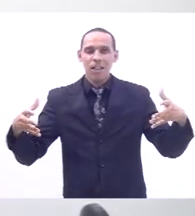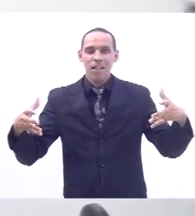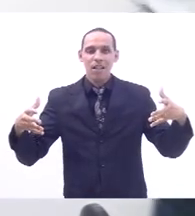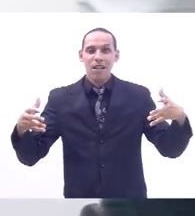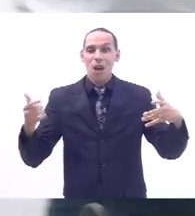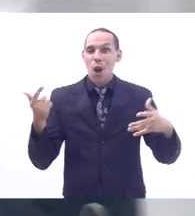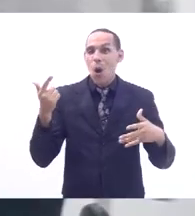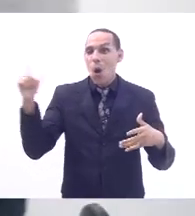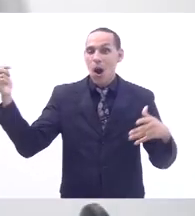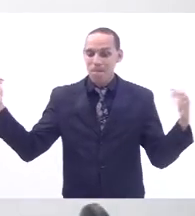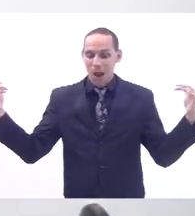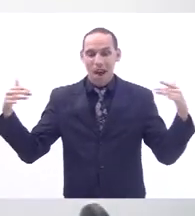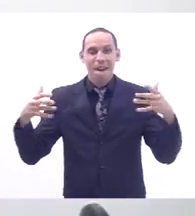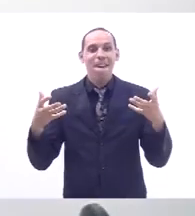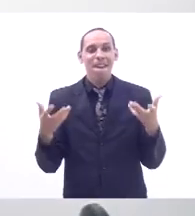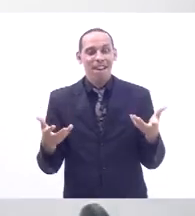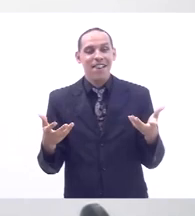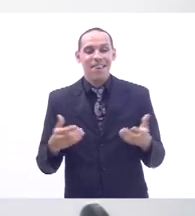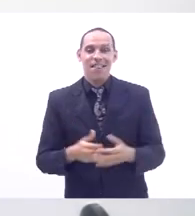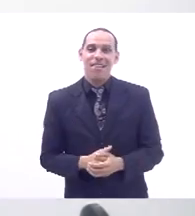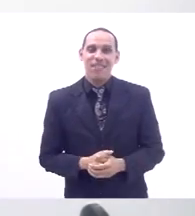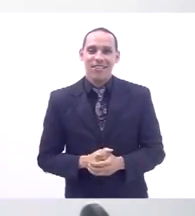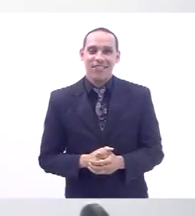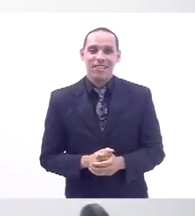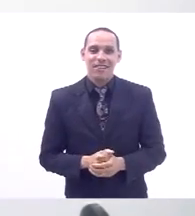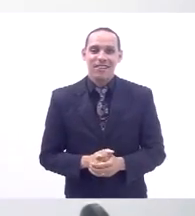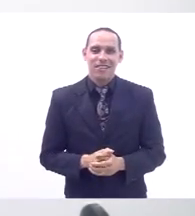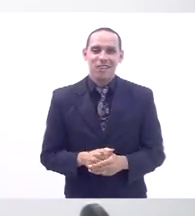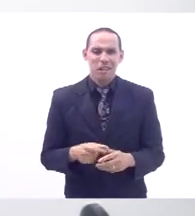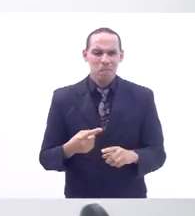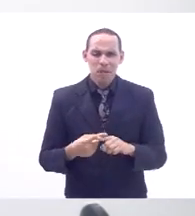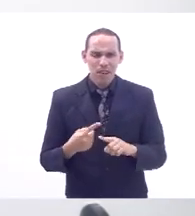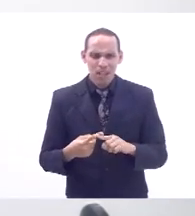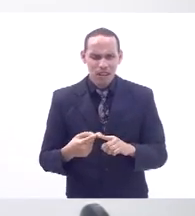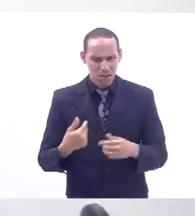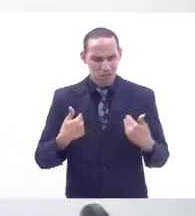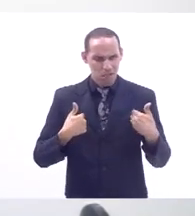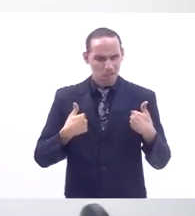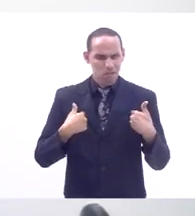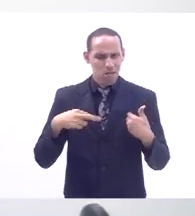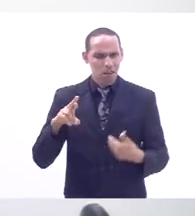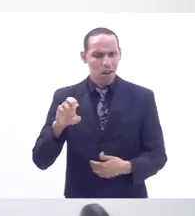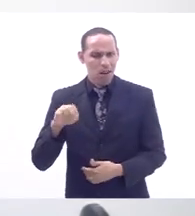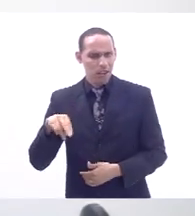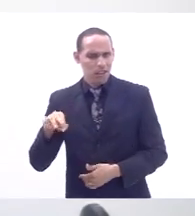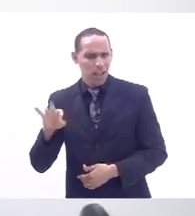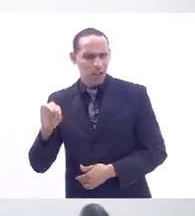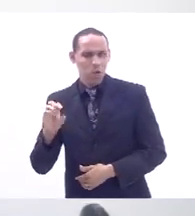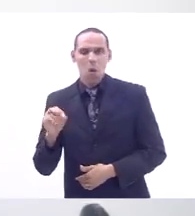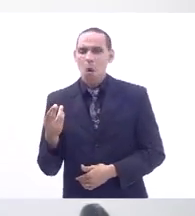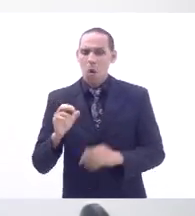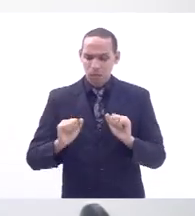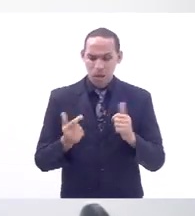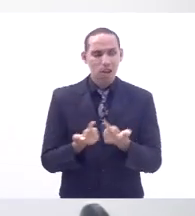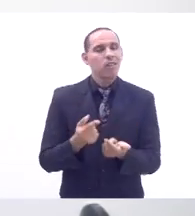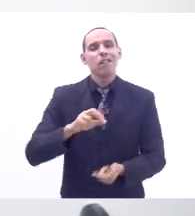para entrar, mas não é por causa do Renato, não é por causa da Assembleia, não, é por causa do